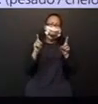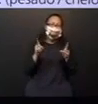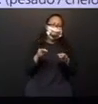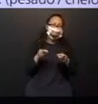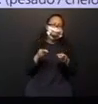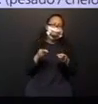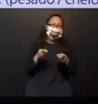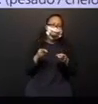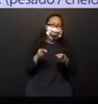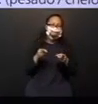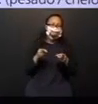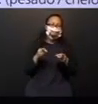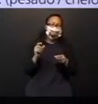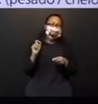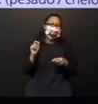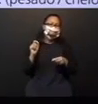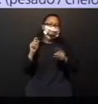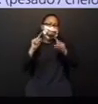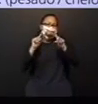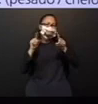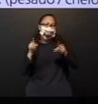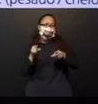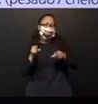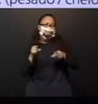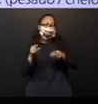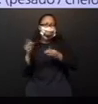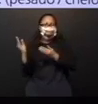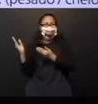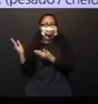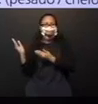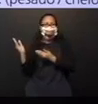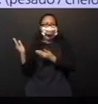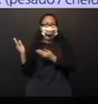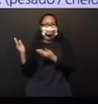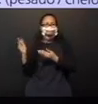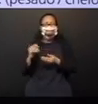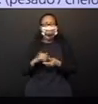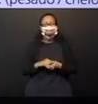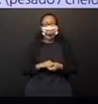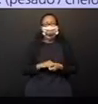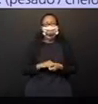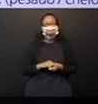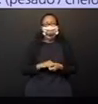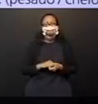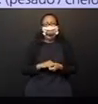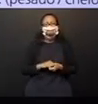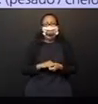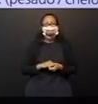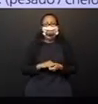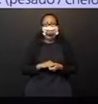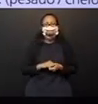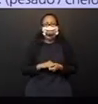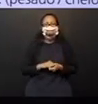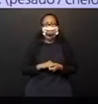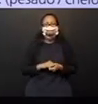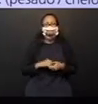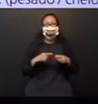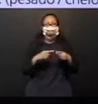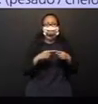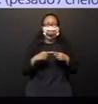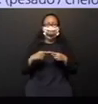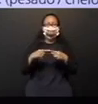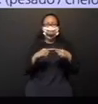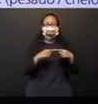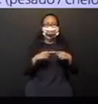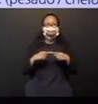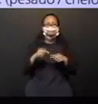que lembra o que é parênteses, ó? Esse sinal gráfico aqui, ó, que eles estão entre parênteses, concordar com